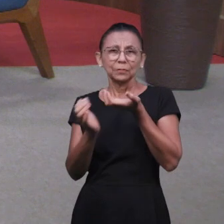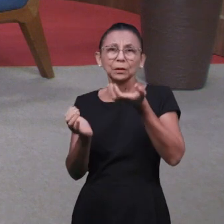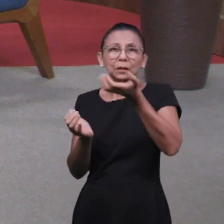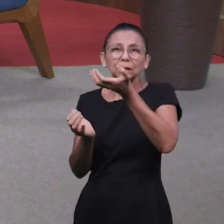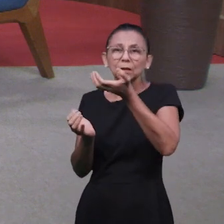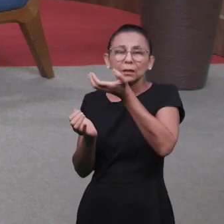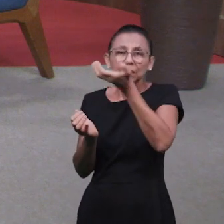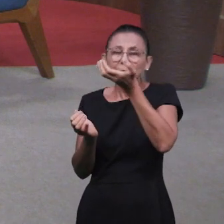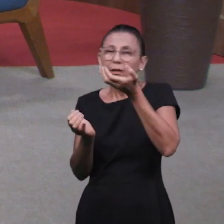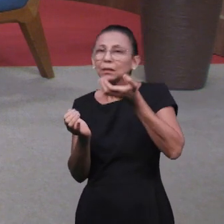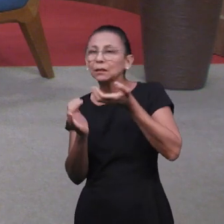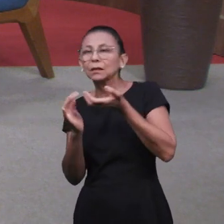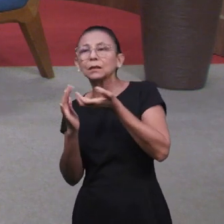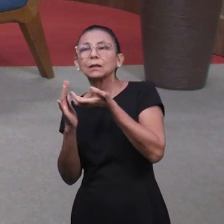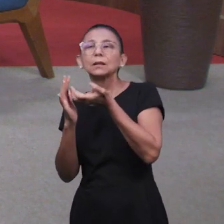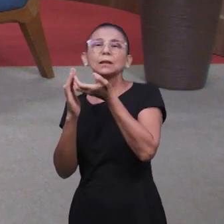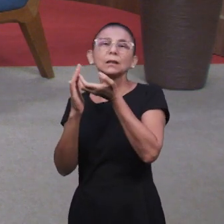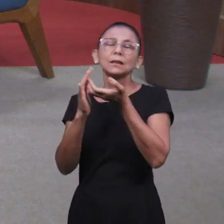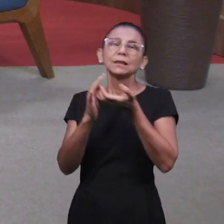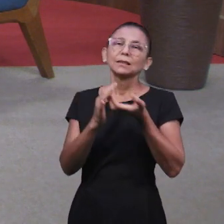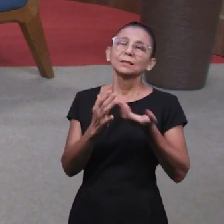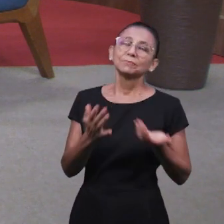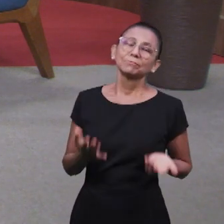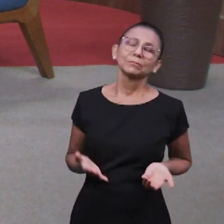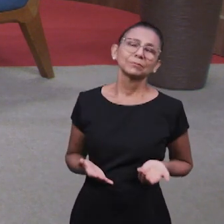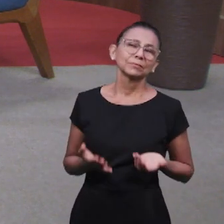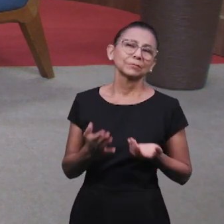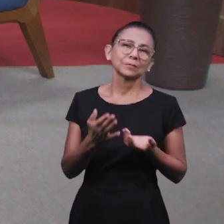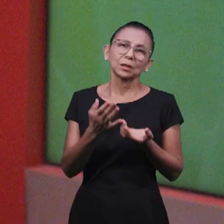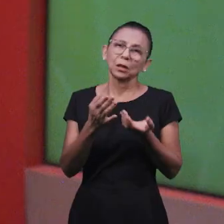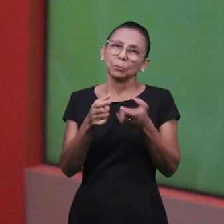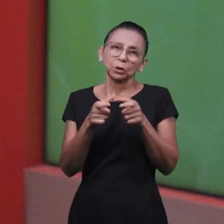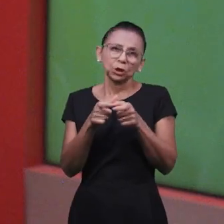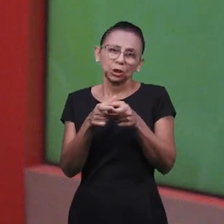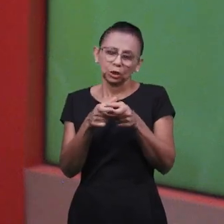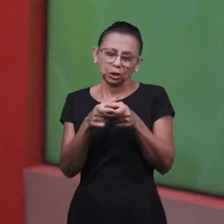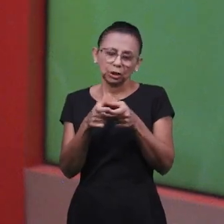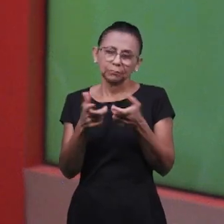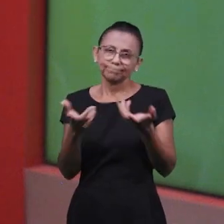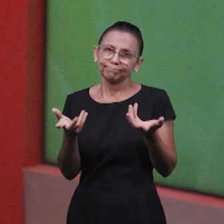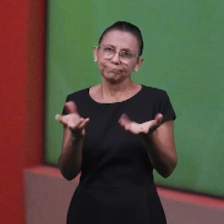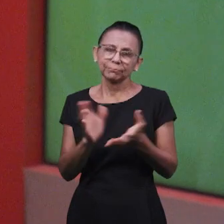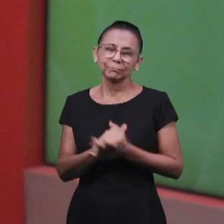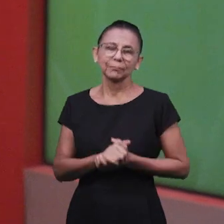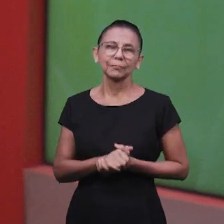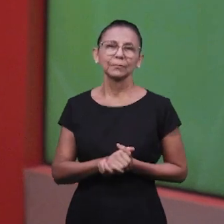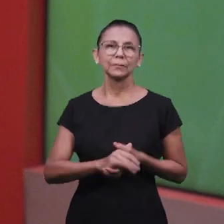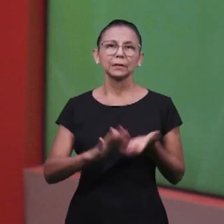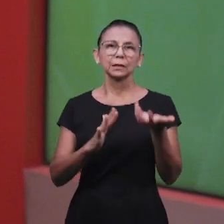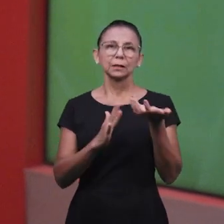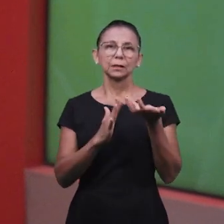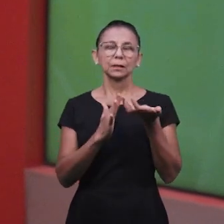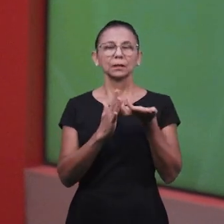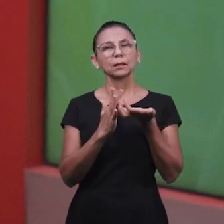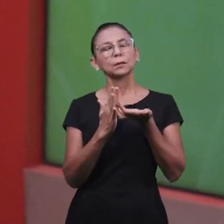uma candeiazinha que ficava na palma da mão, né? Exatamente. Então, você colocava na palma da mão, então a luz